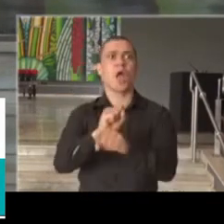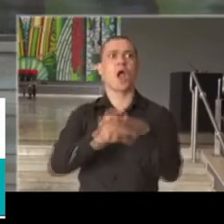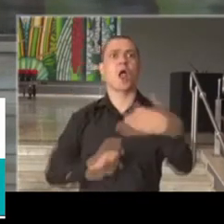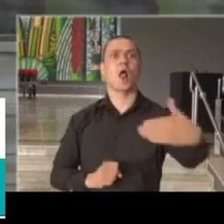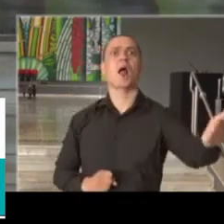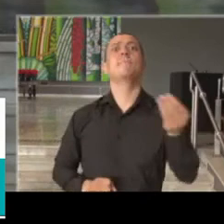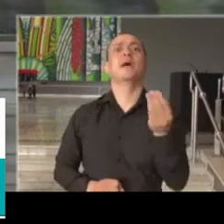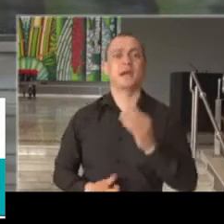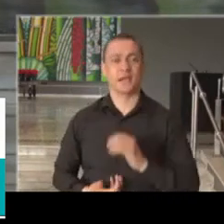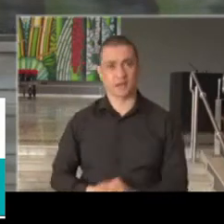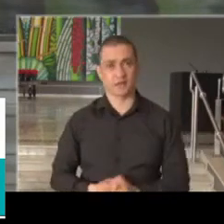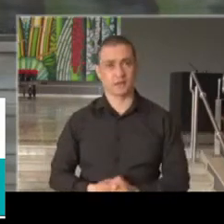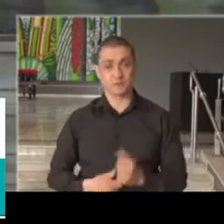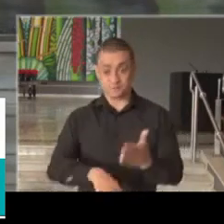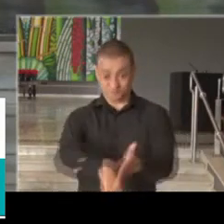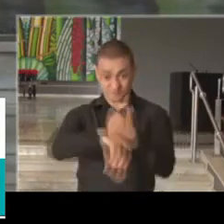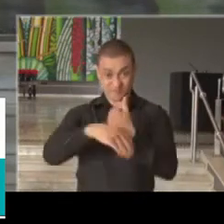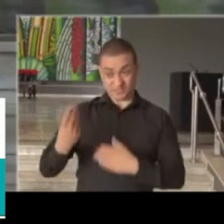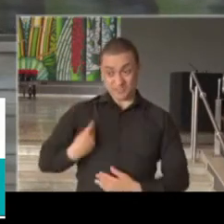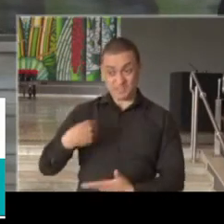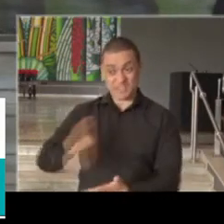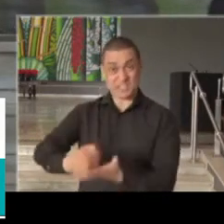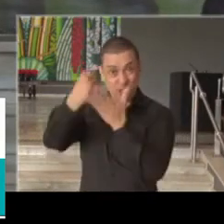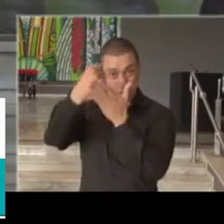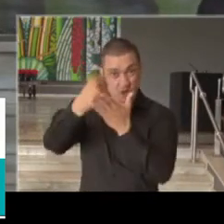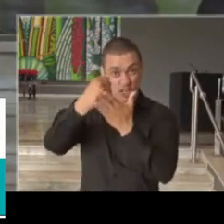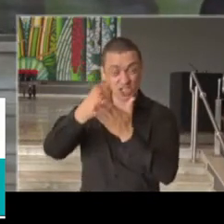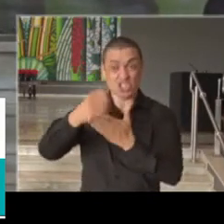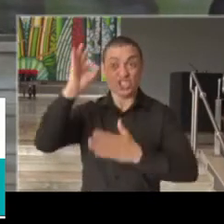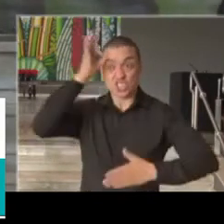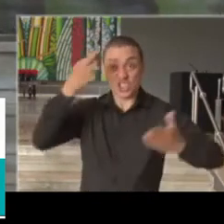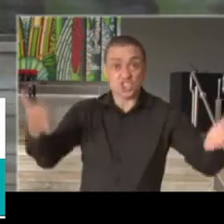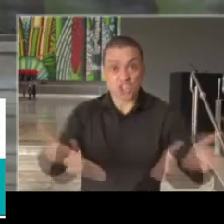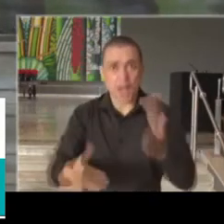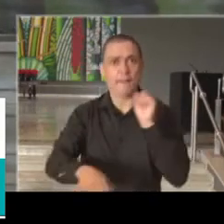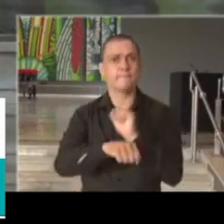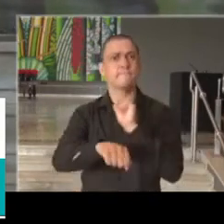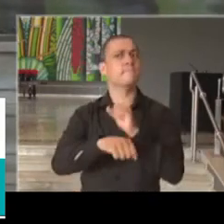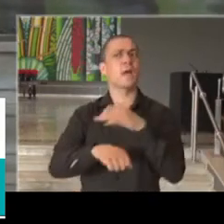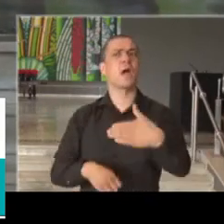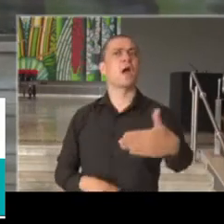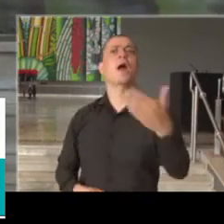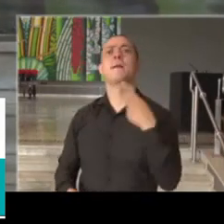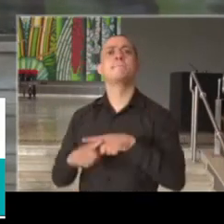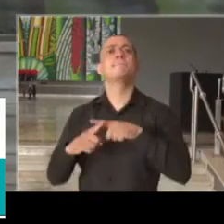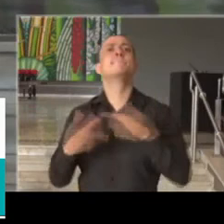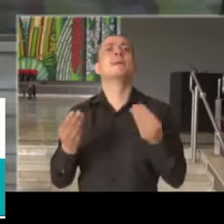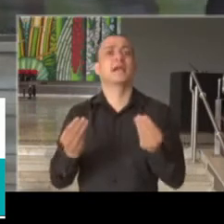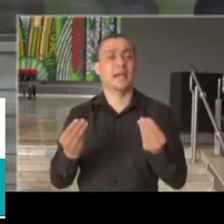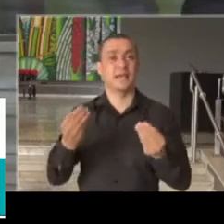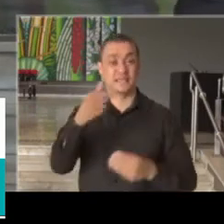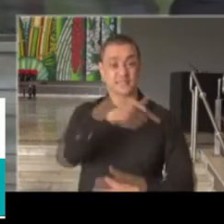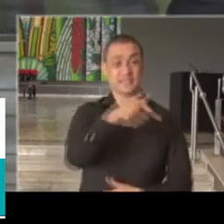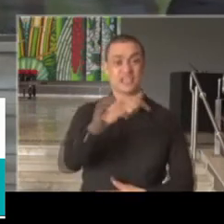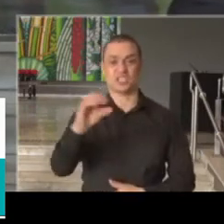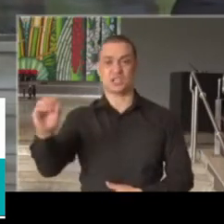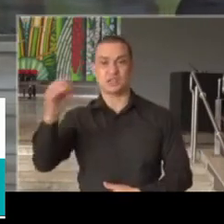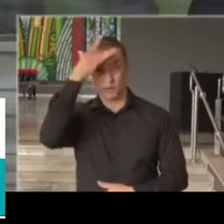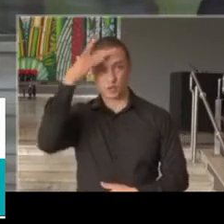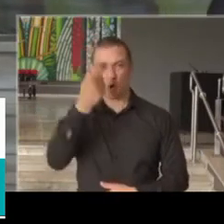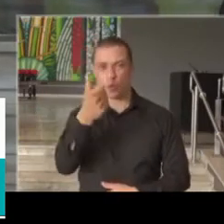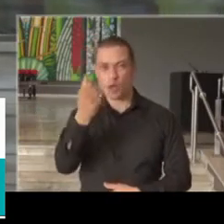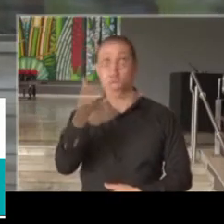janeiro? Se podemos começar a salvar vidas já, por que vamos esperar que diariamente quase 700 brasileiros percam a